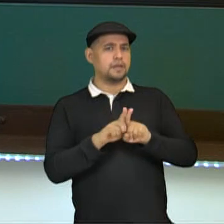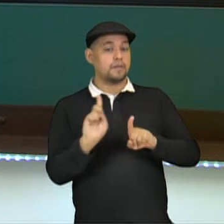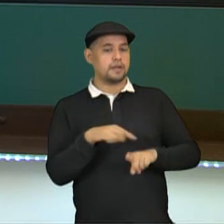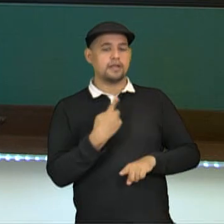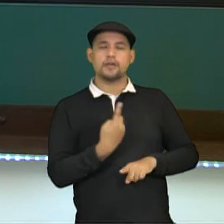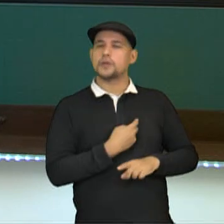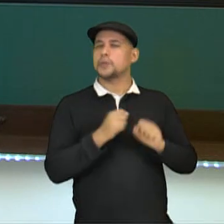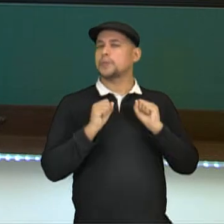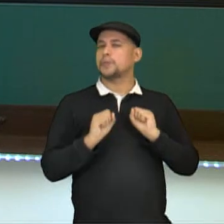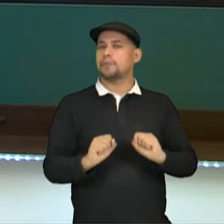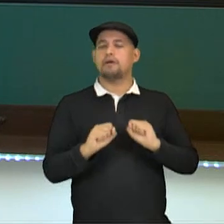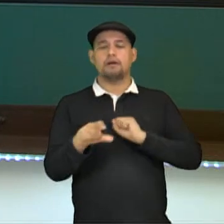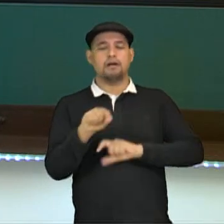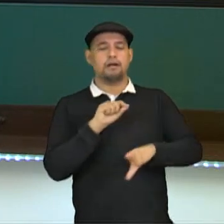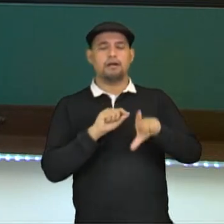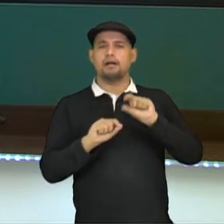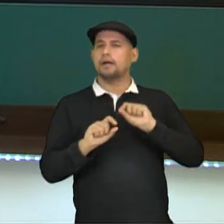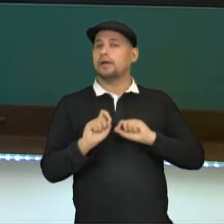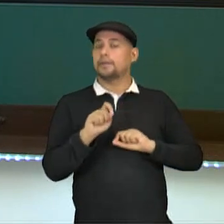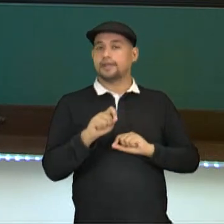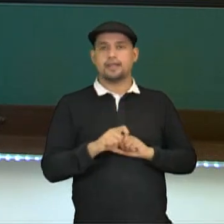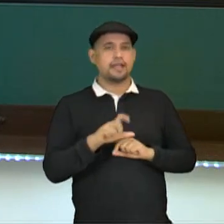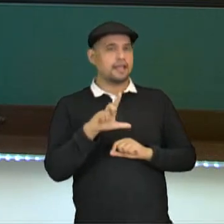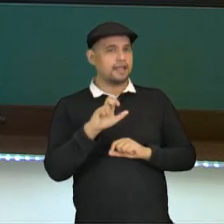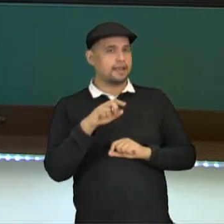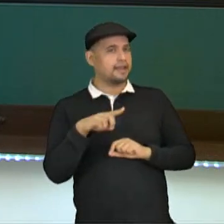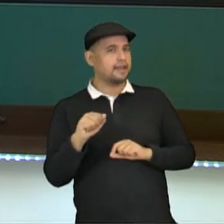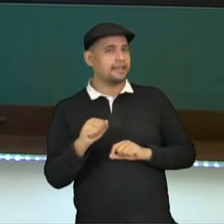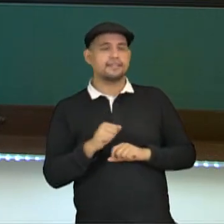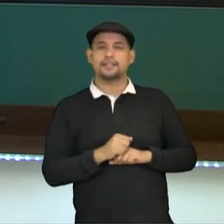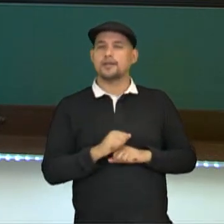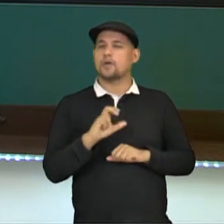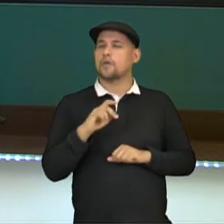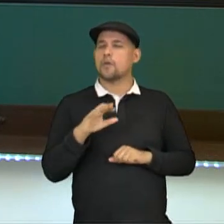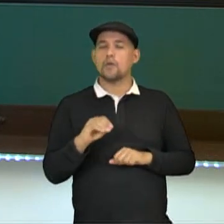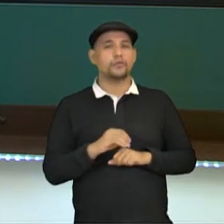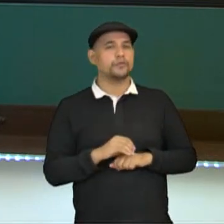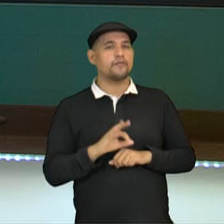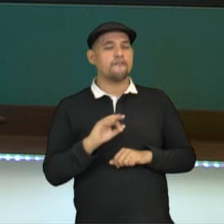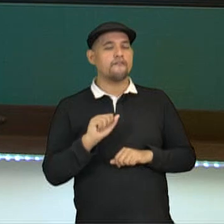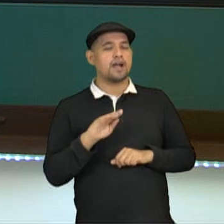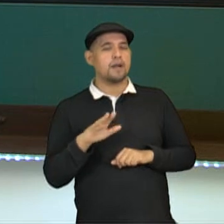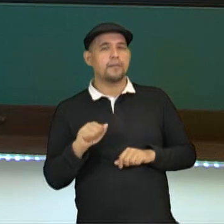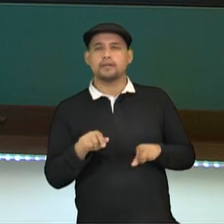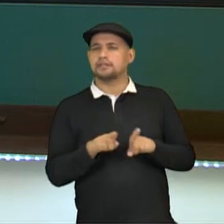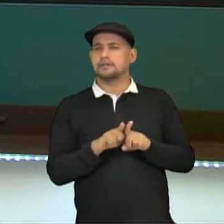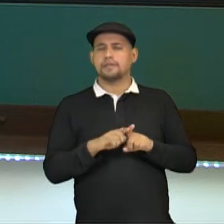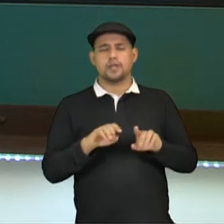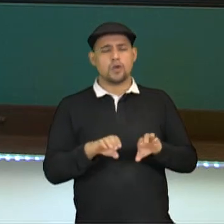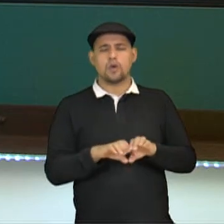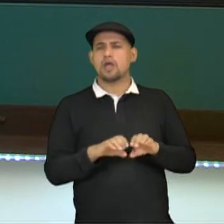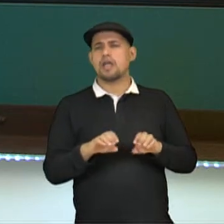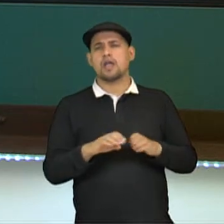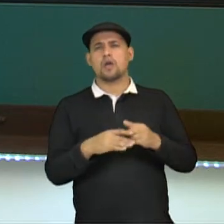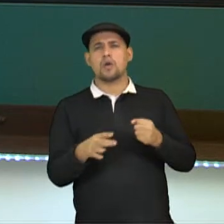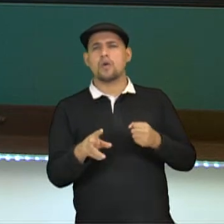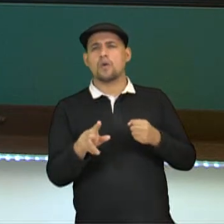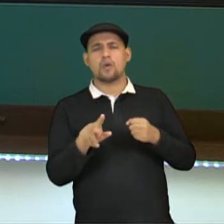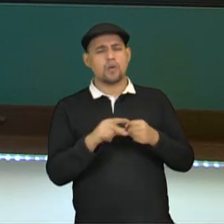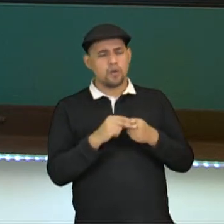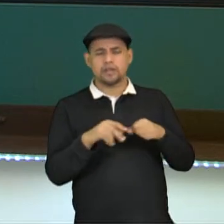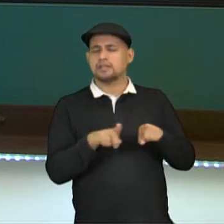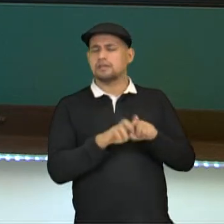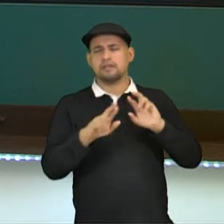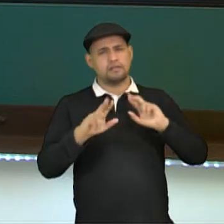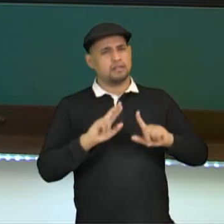nós possamos considerá-lo como sendo uma lenda, um conto, uma fábula, uma crônica, um romance e etc.